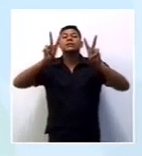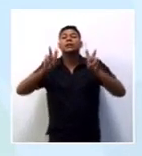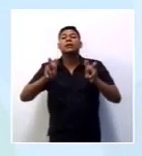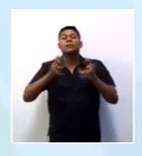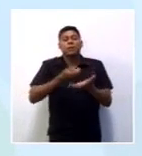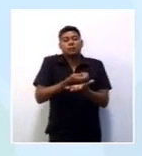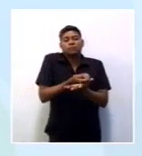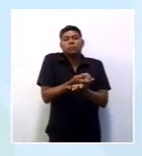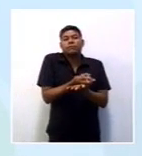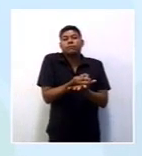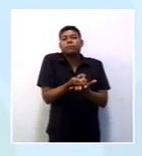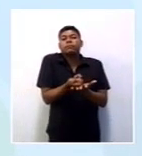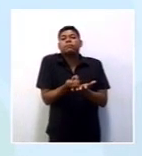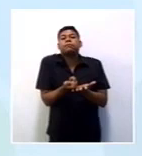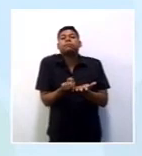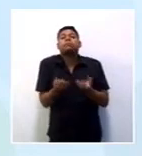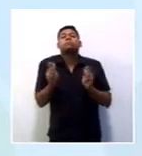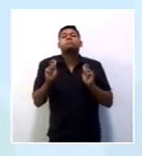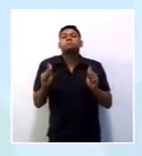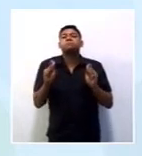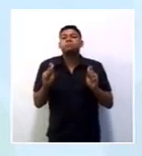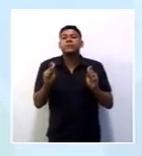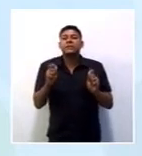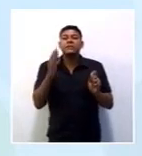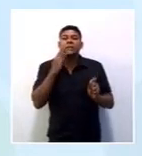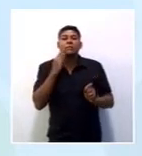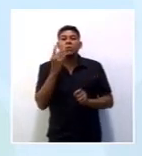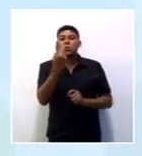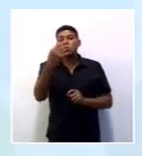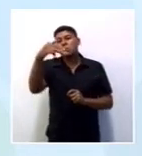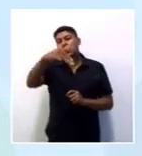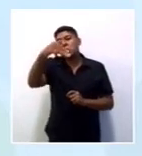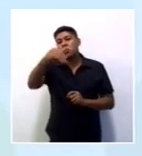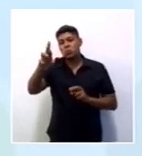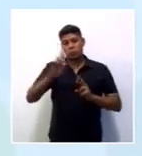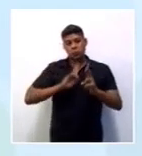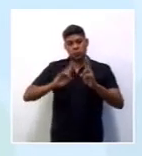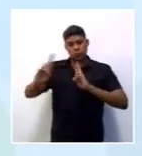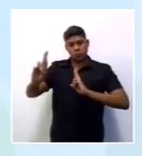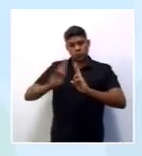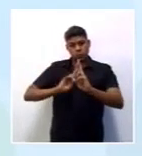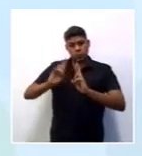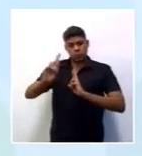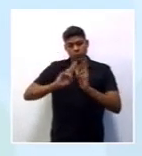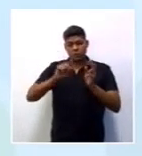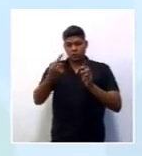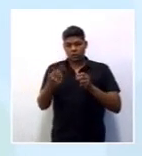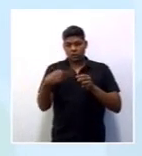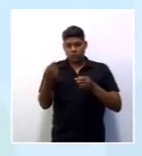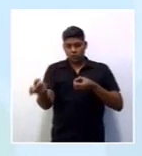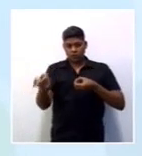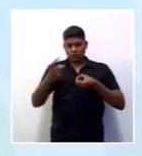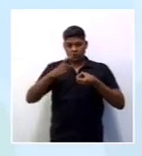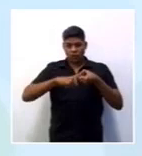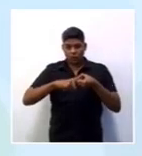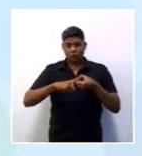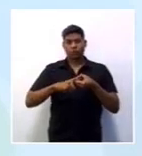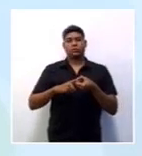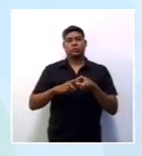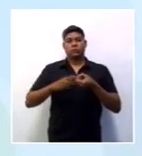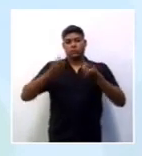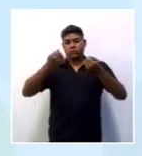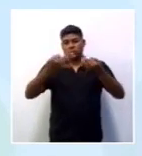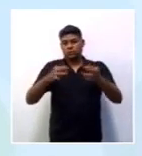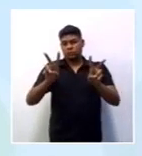que é fake news para vocês. Então, eu vou deixar aí um minutinho para vocês responderem, aí a gente volta trabalhando um pouco mais esse assunto.